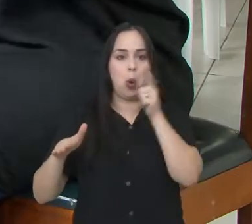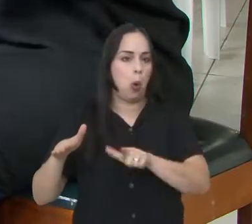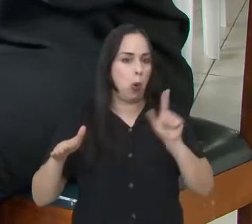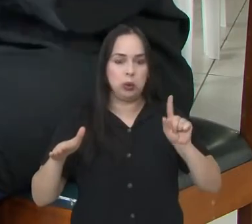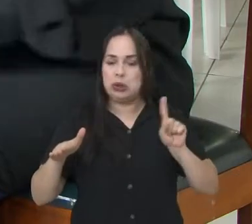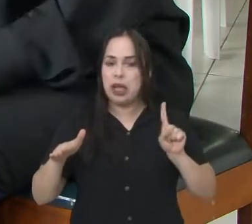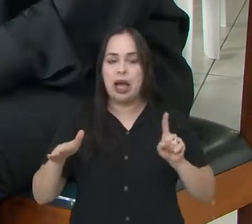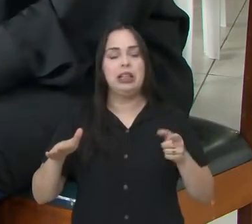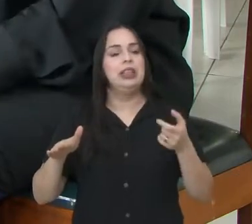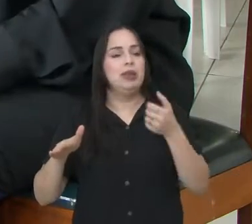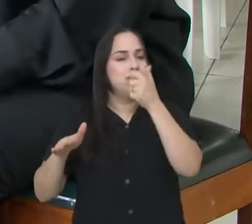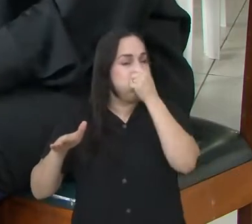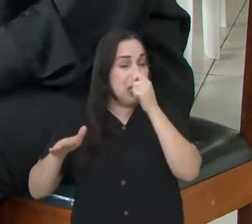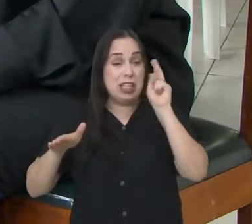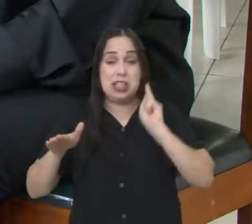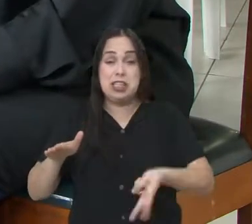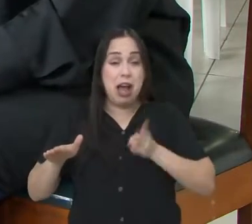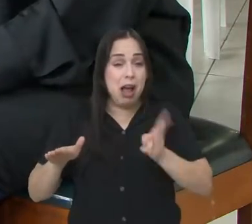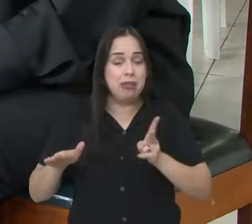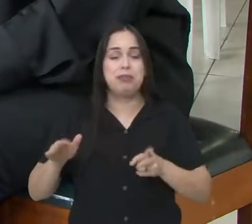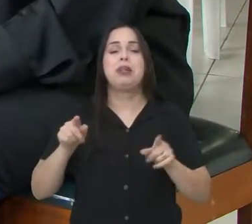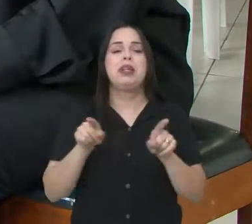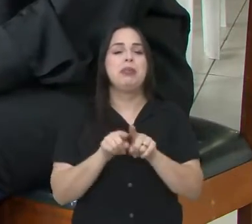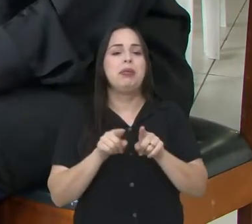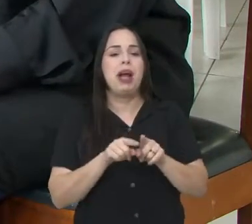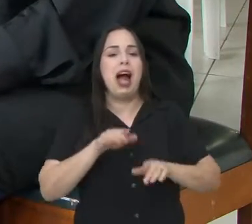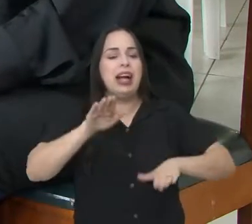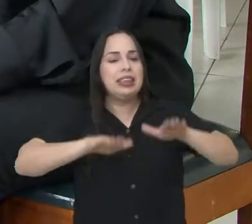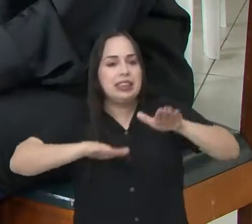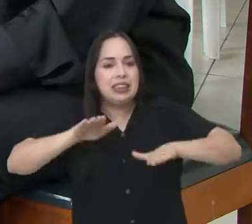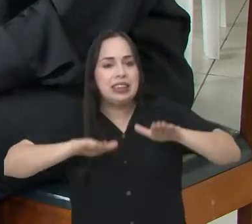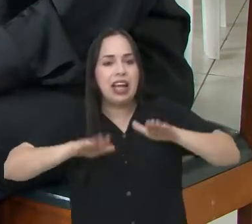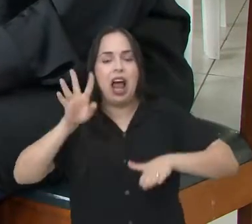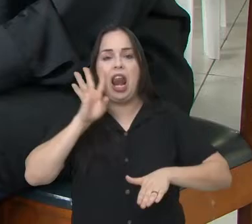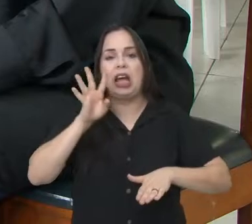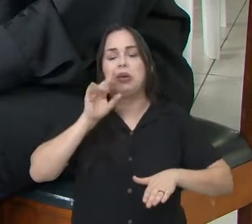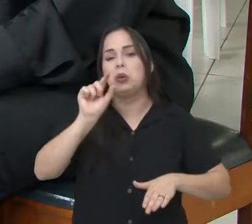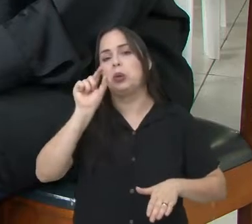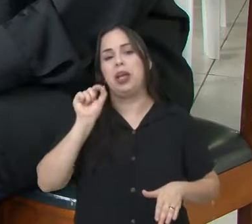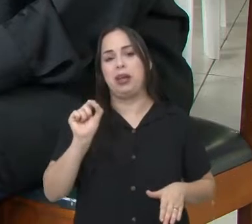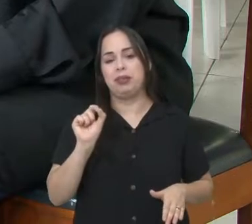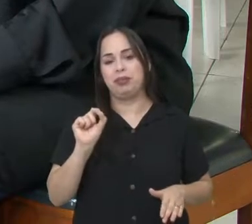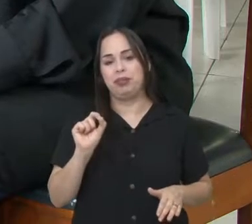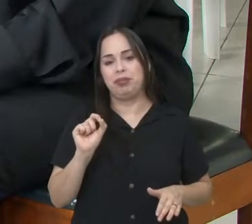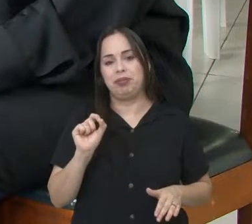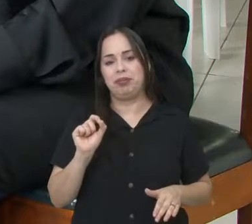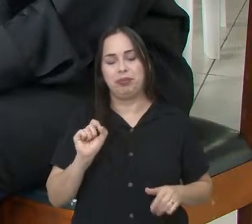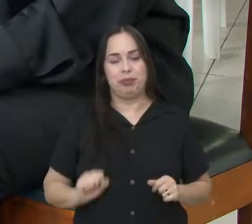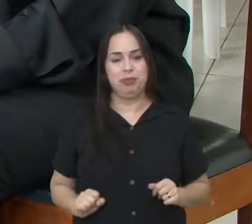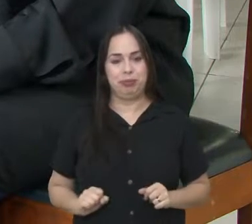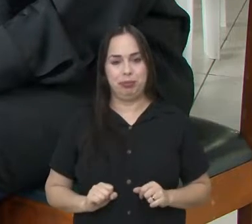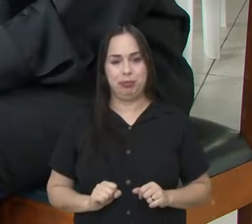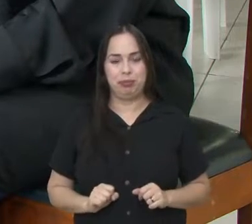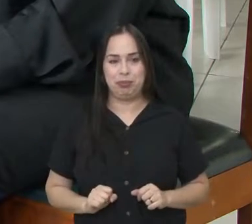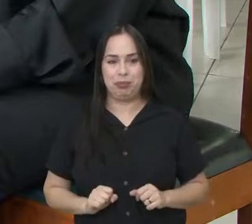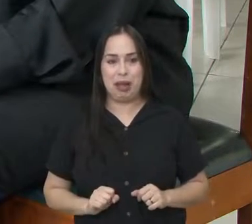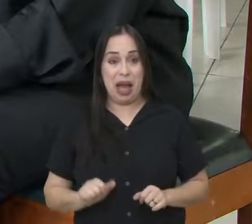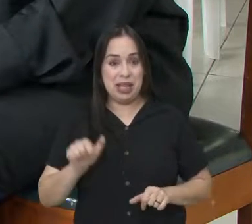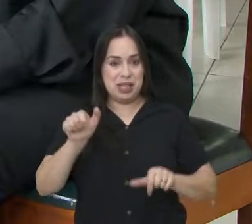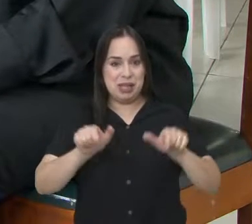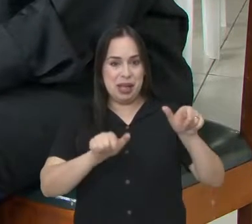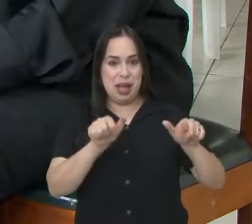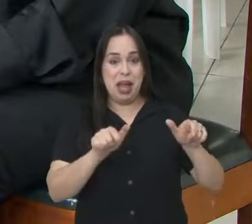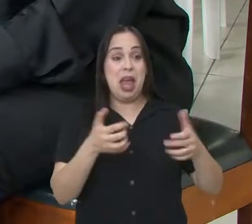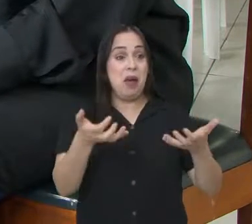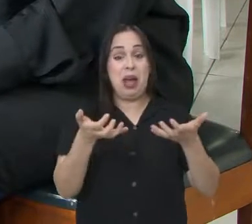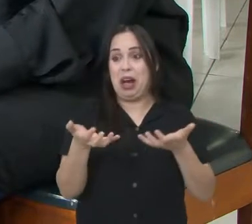sempre cheios e às vezes é legal isso, eu falo, porque é legal porque aí as pessoas, não,